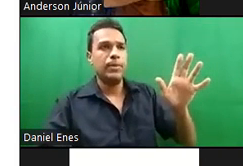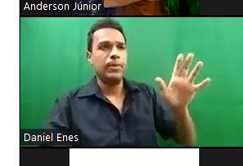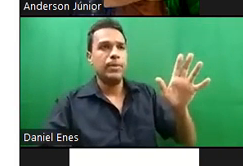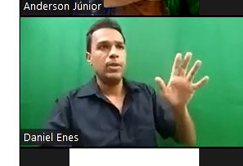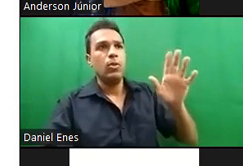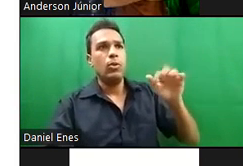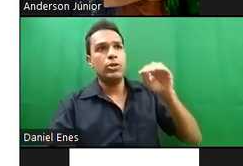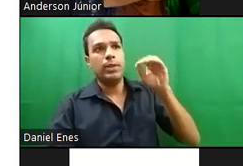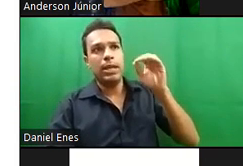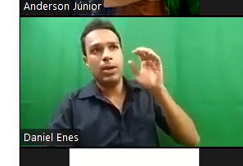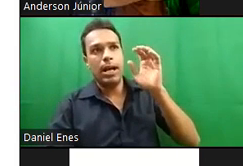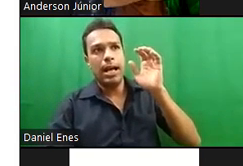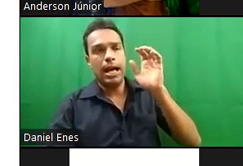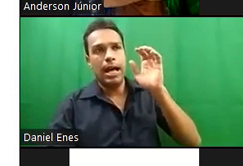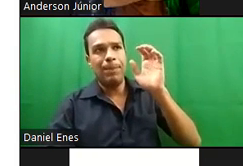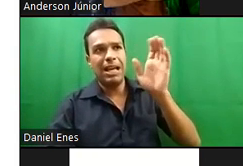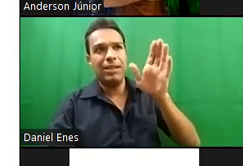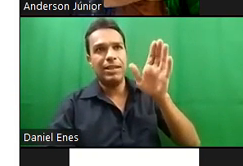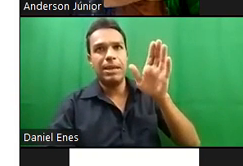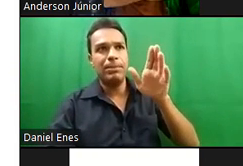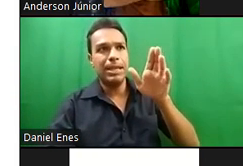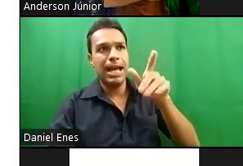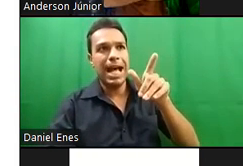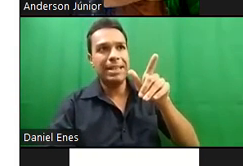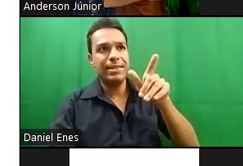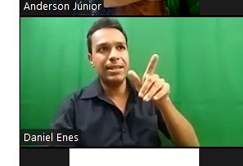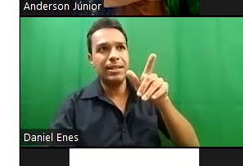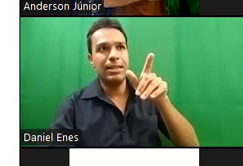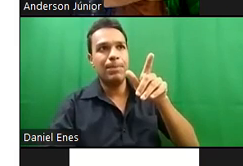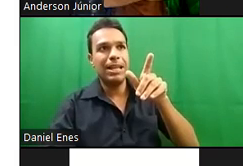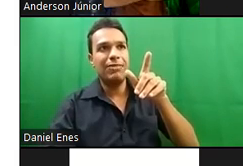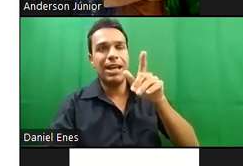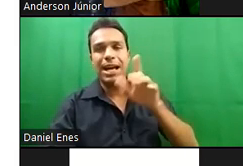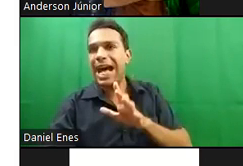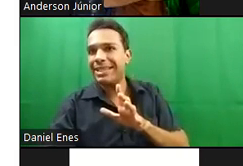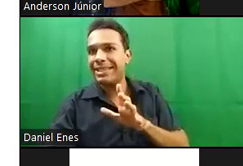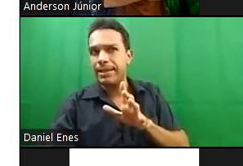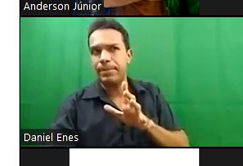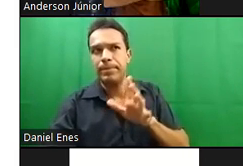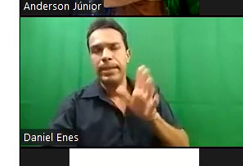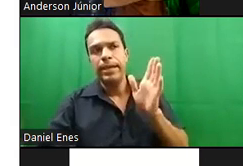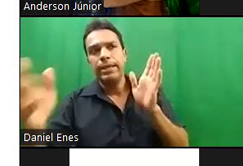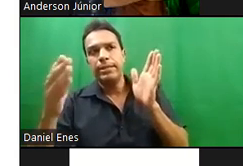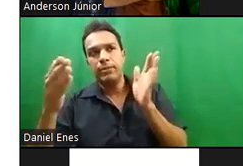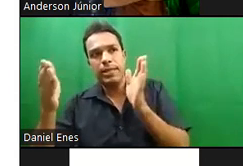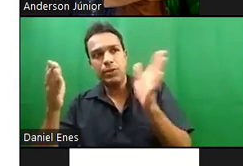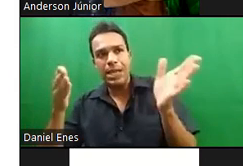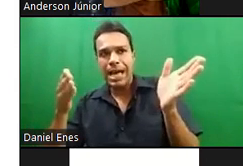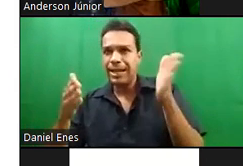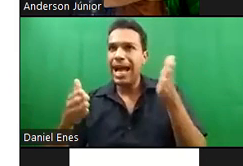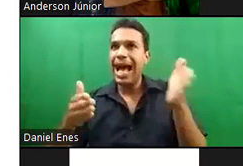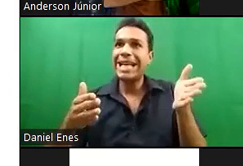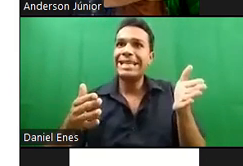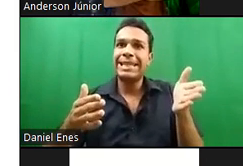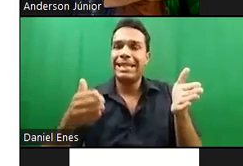escrita, onde eu tenho a palavra que é a primeira, asa, e a palavra aça. Se vocês